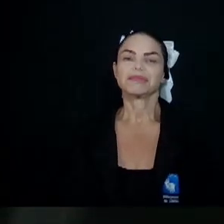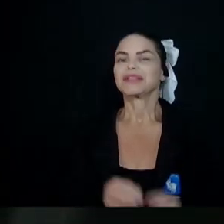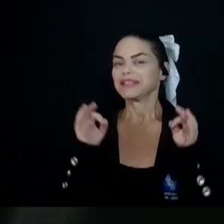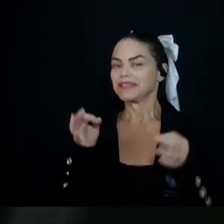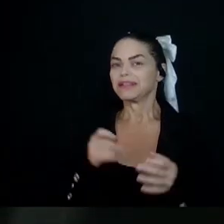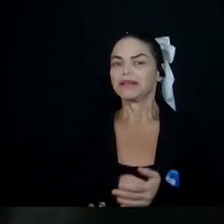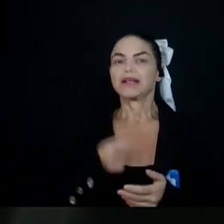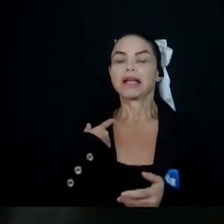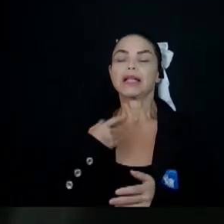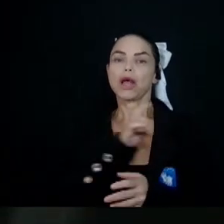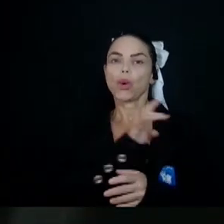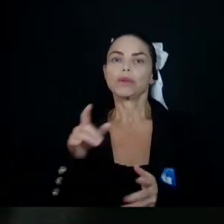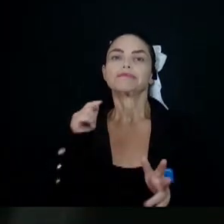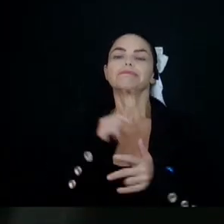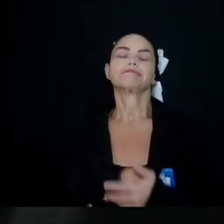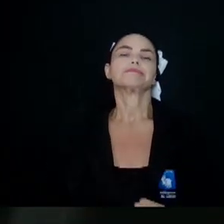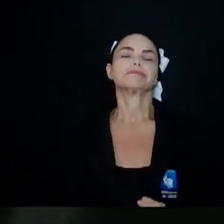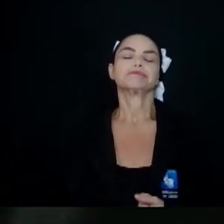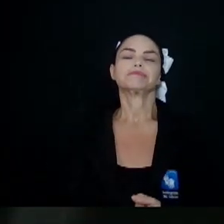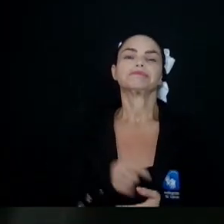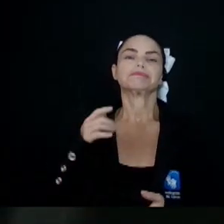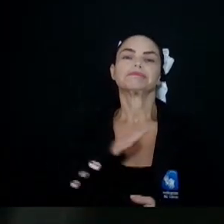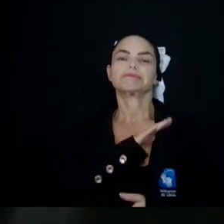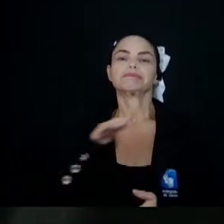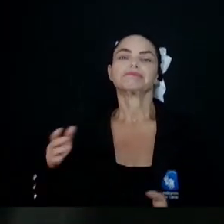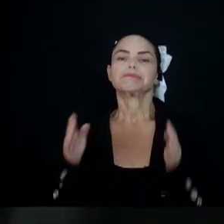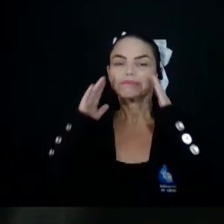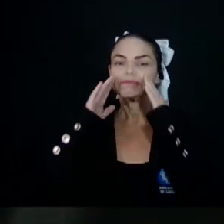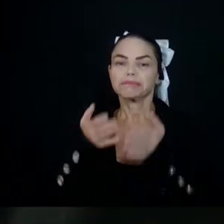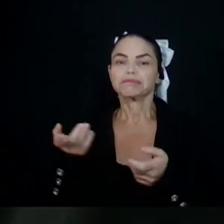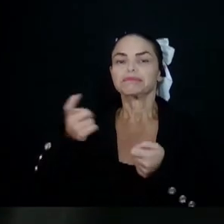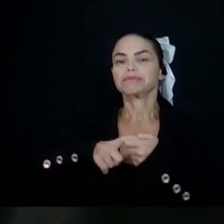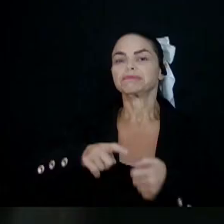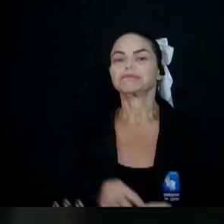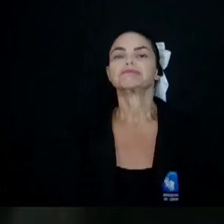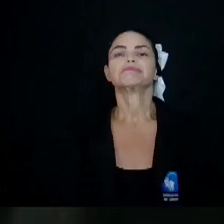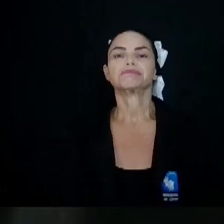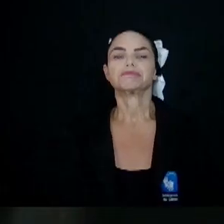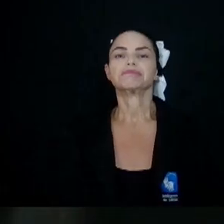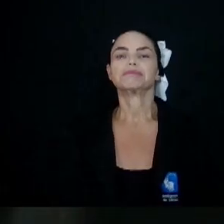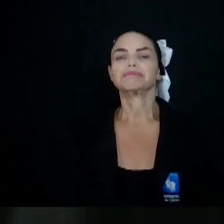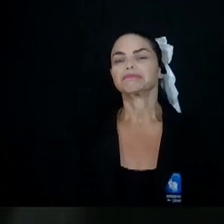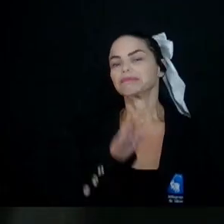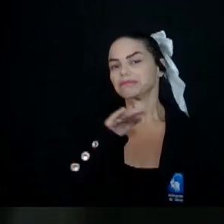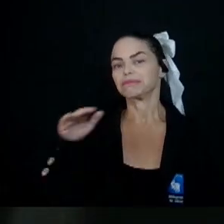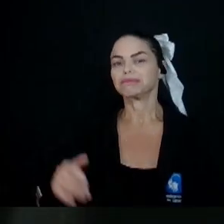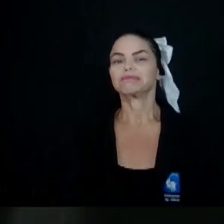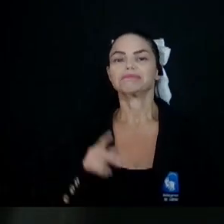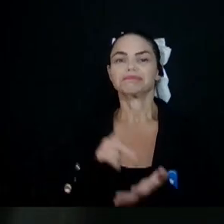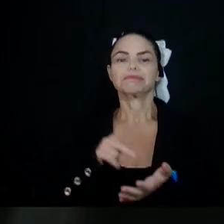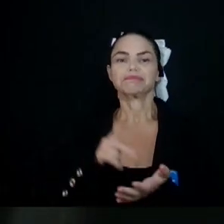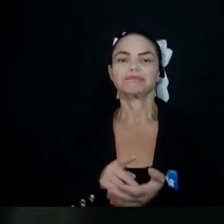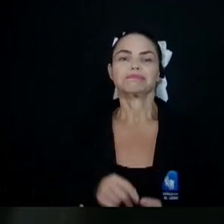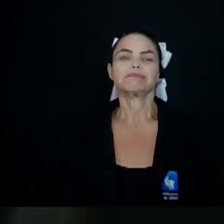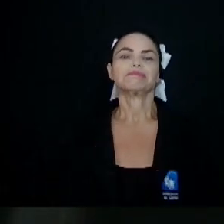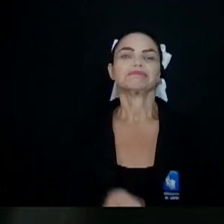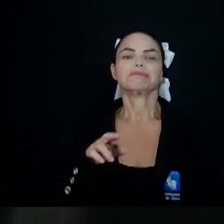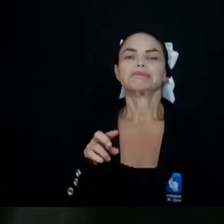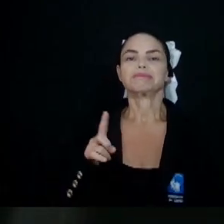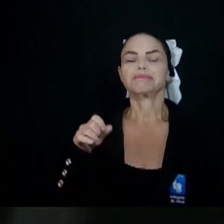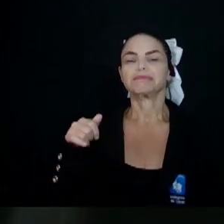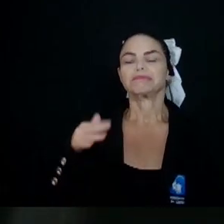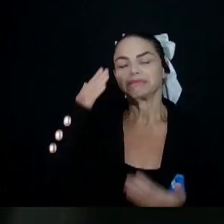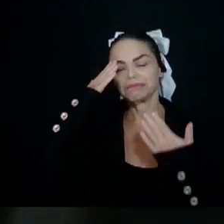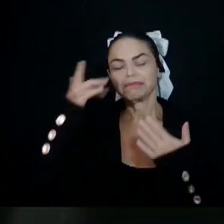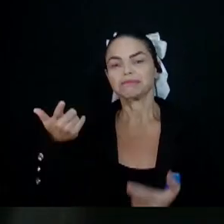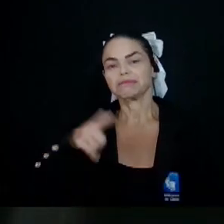a gente vai ver as nossas crianças voltarem, né, a ser crianças de verdade, né? Doutor Rodrigo, muito obrigada mais uma